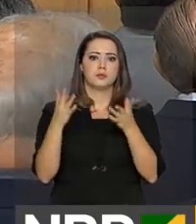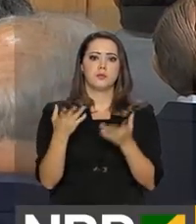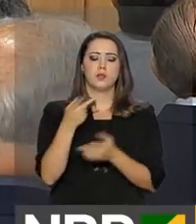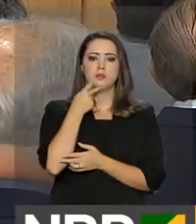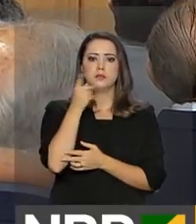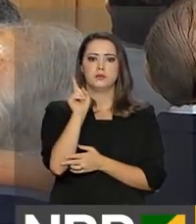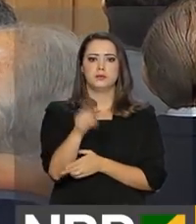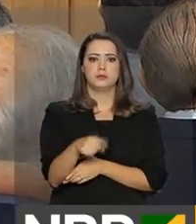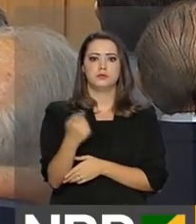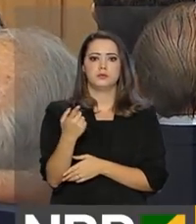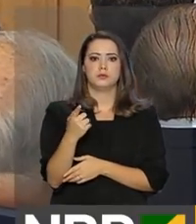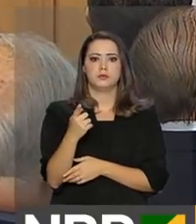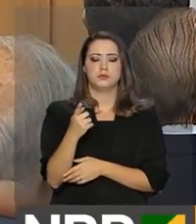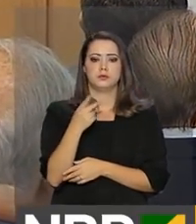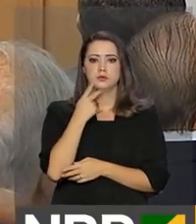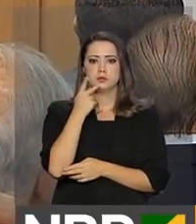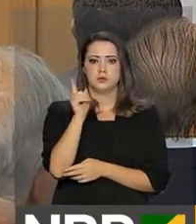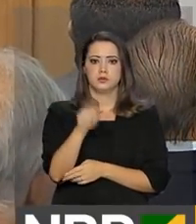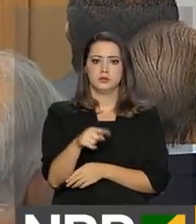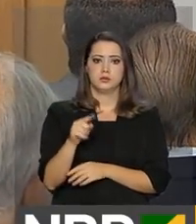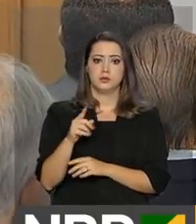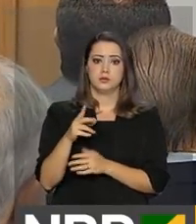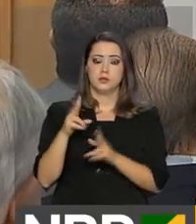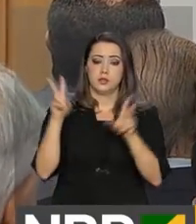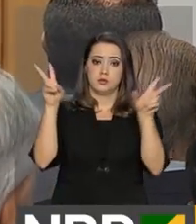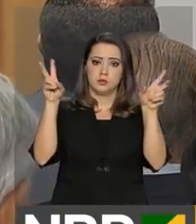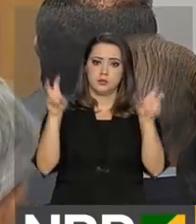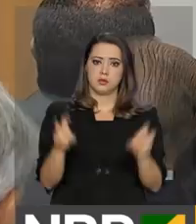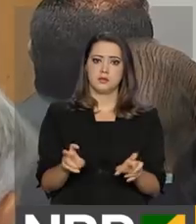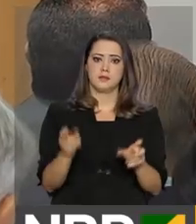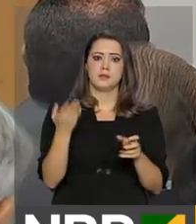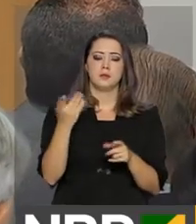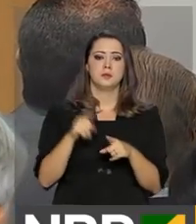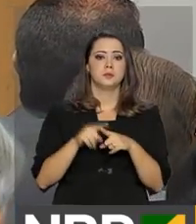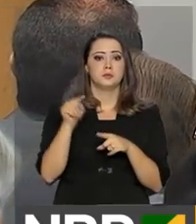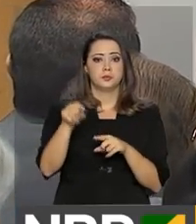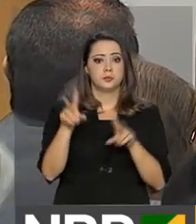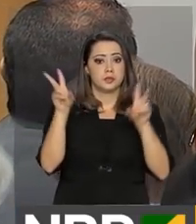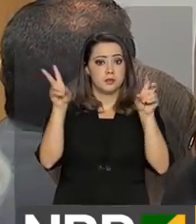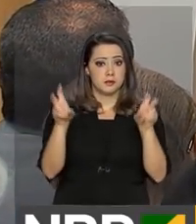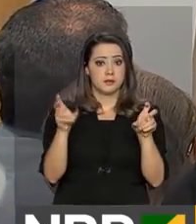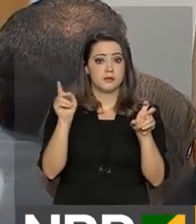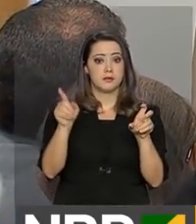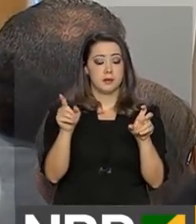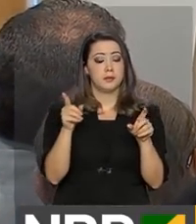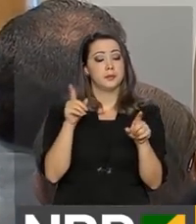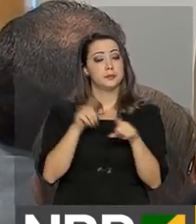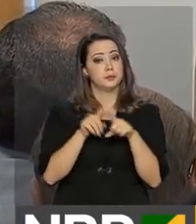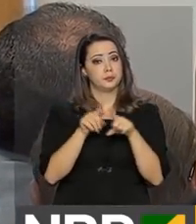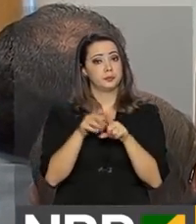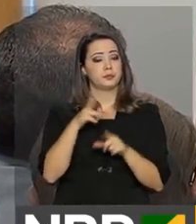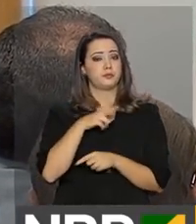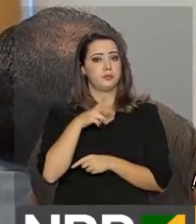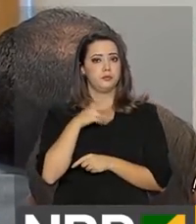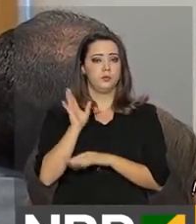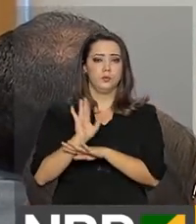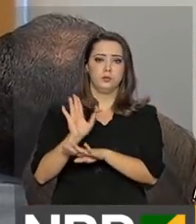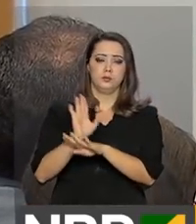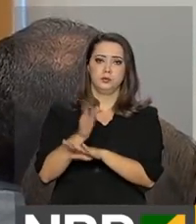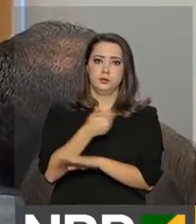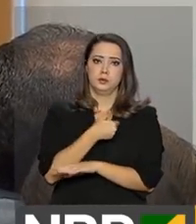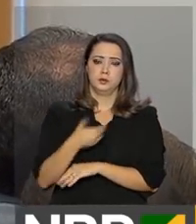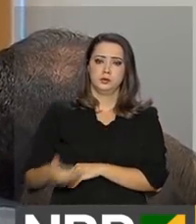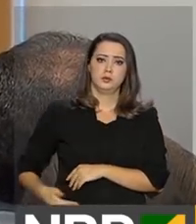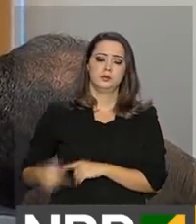relação a esta matéria não só esta matéria mas particularmente em relação ao apoio que o